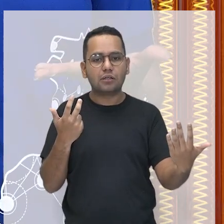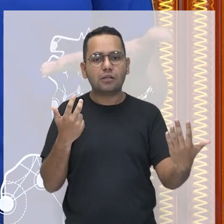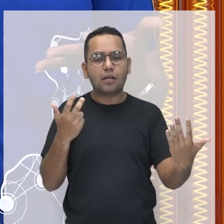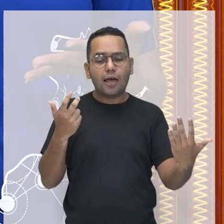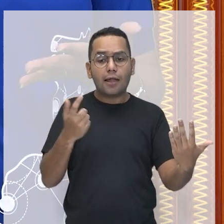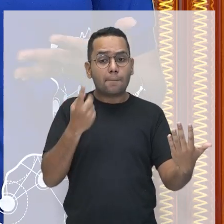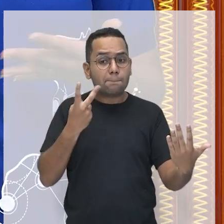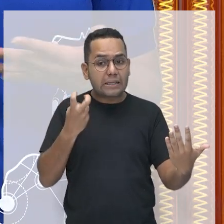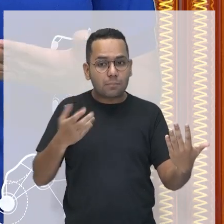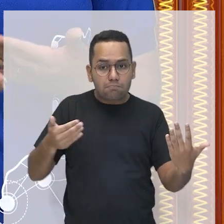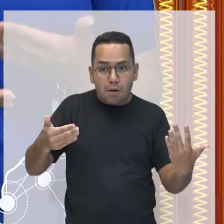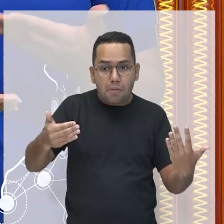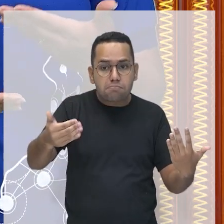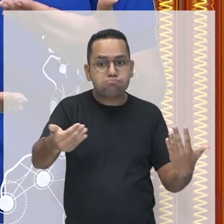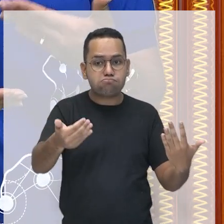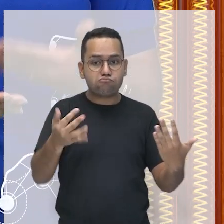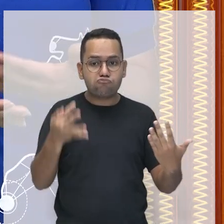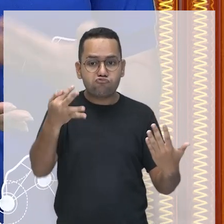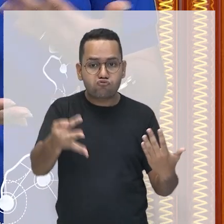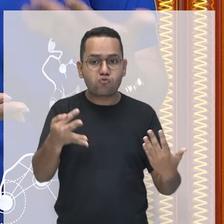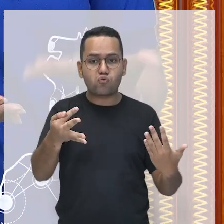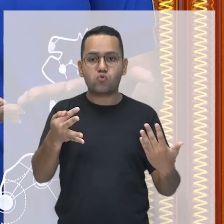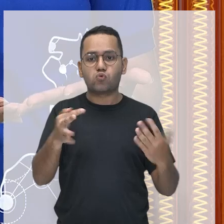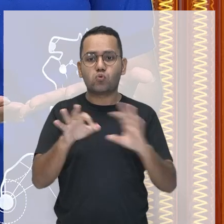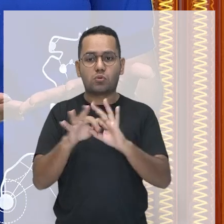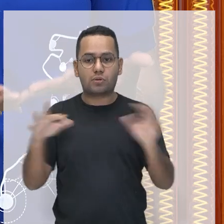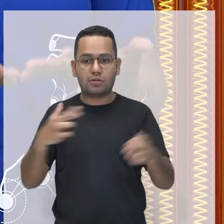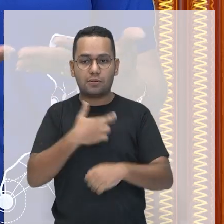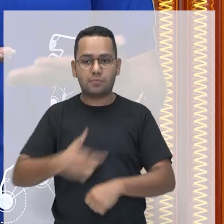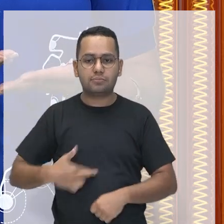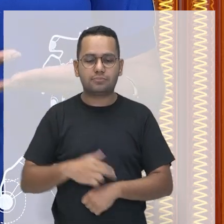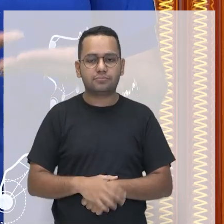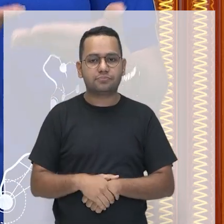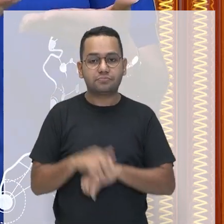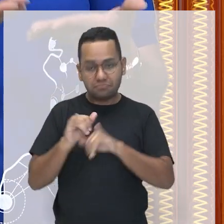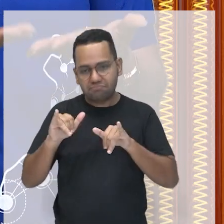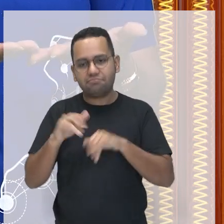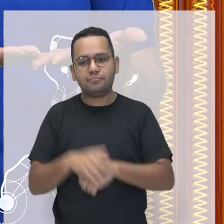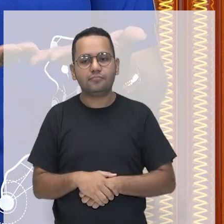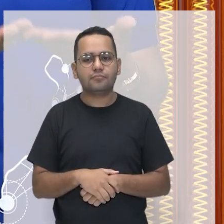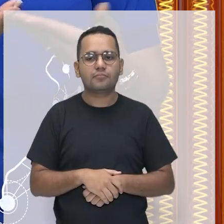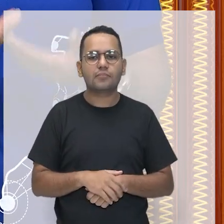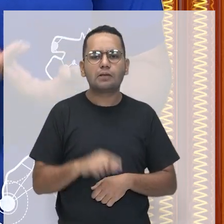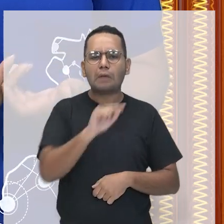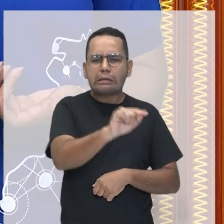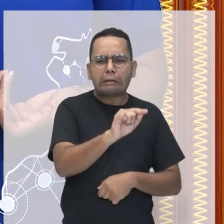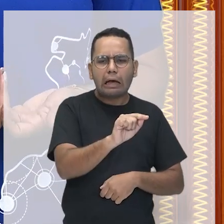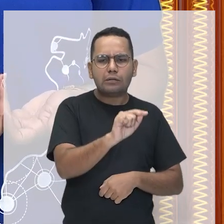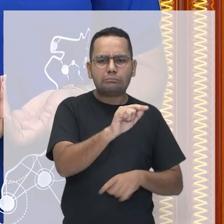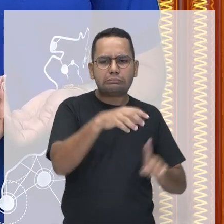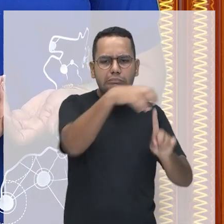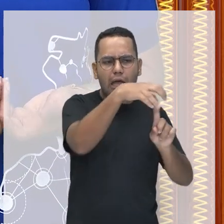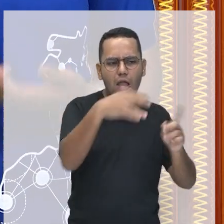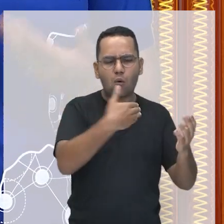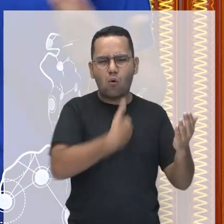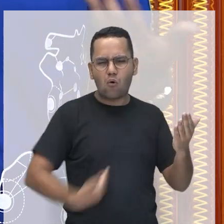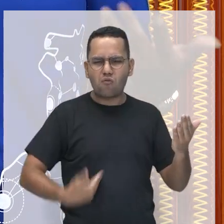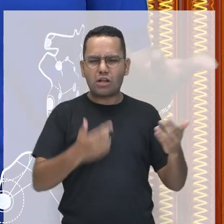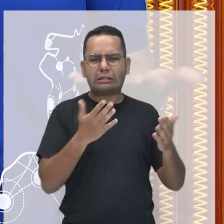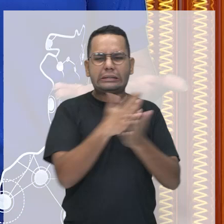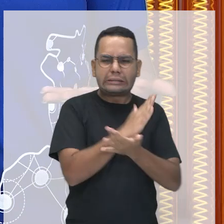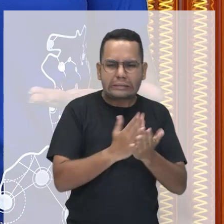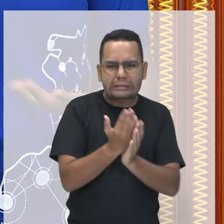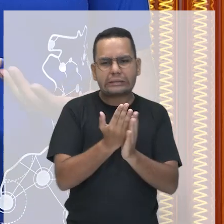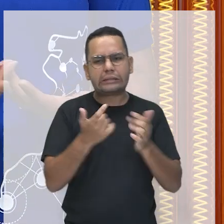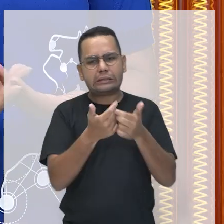seu império estava passando por várias insatisfações, desde os latifundiários como também a população civil. E